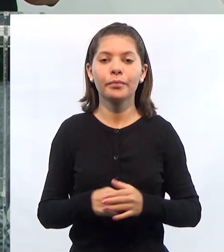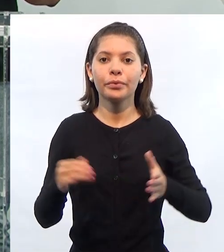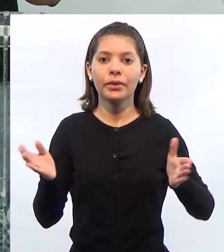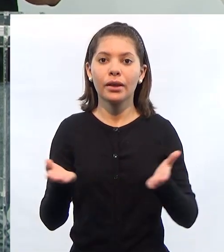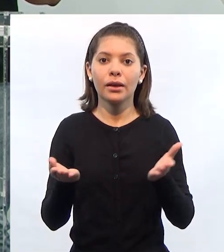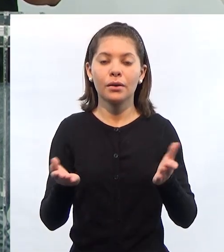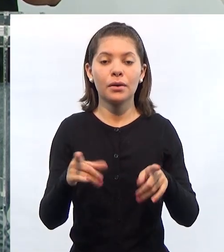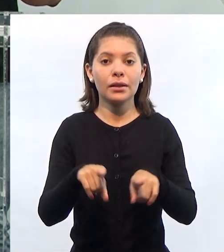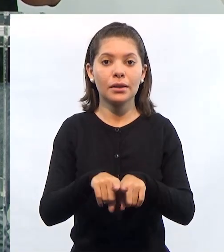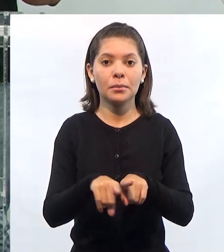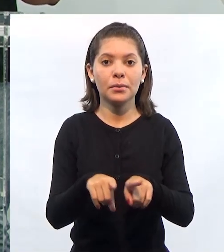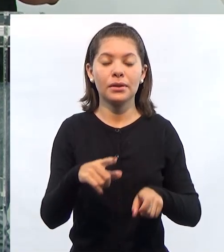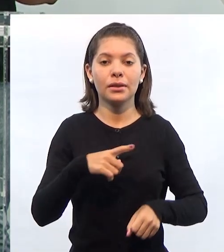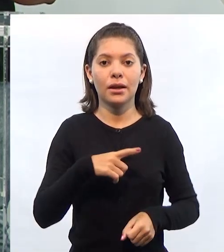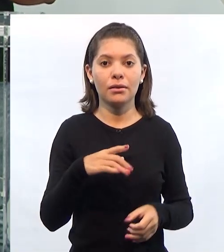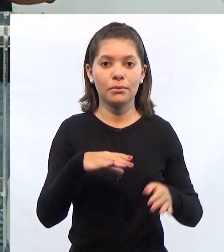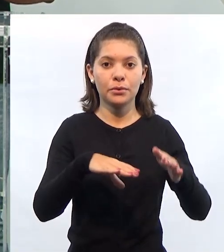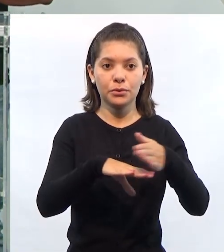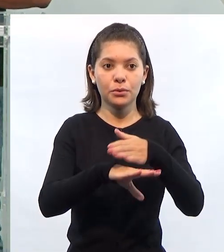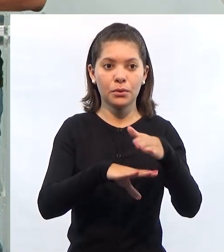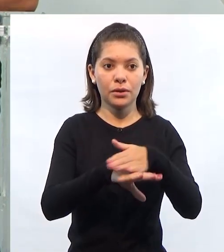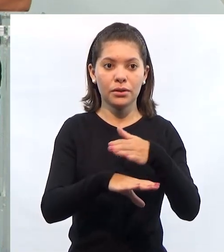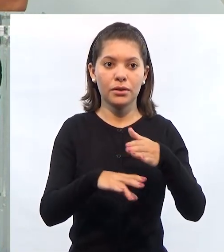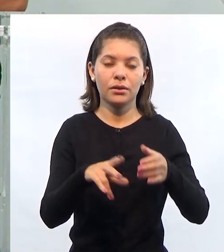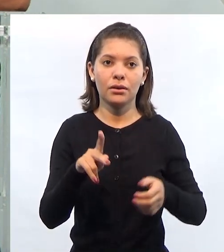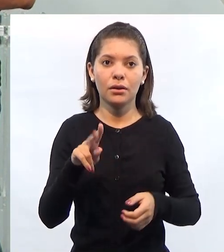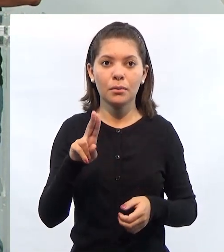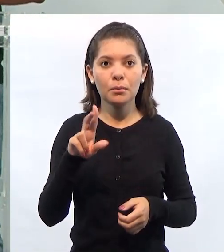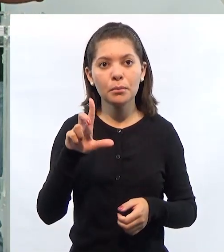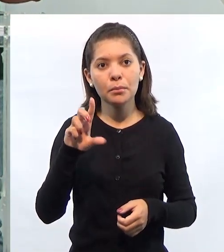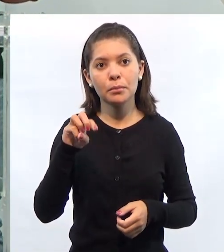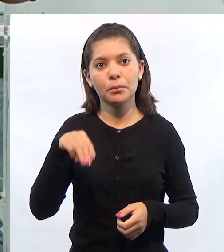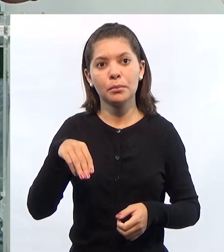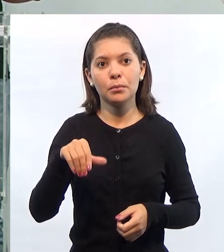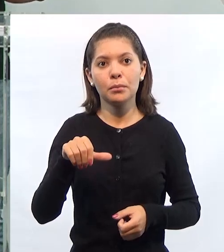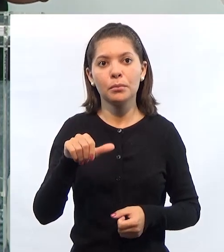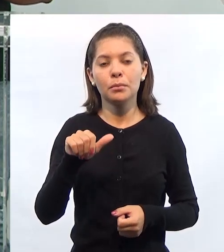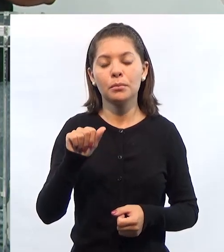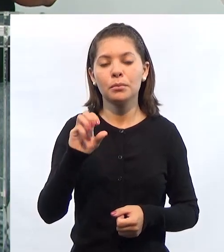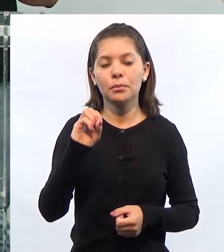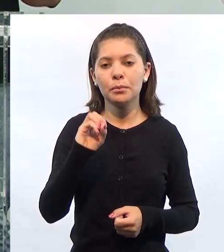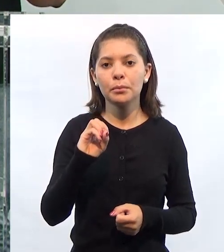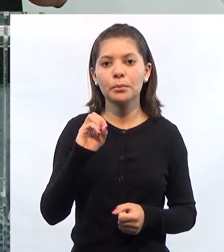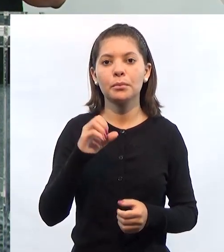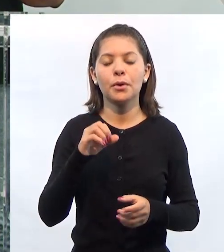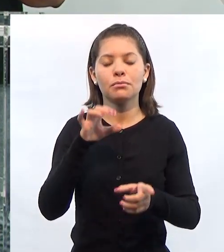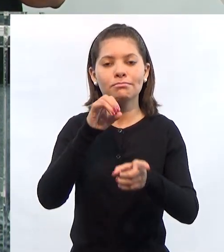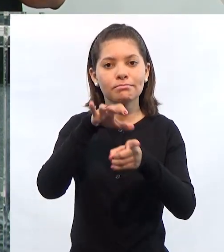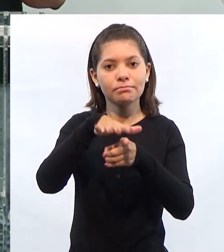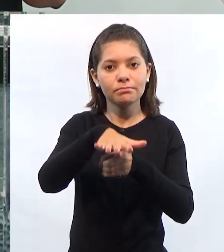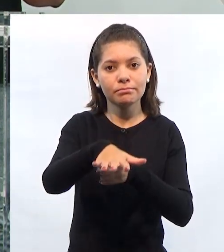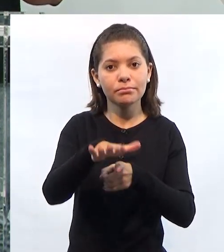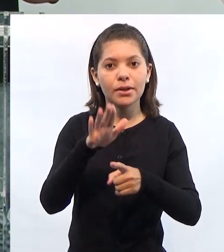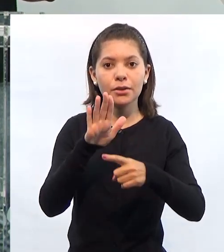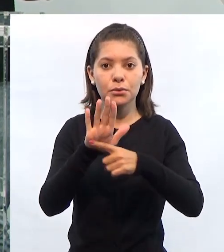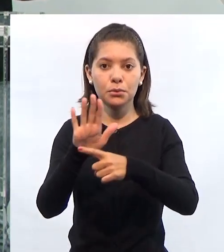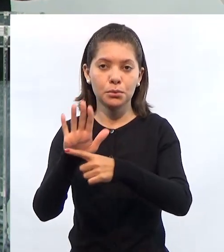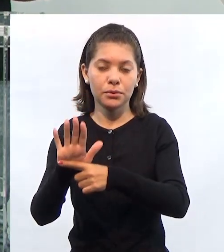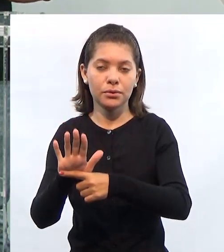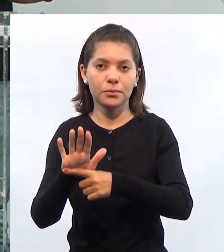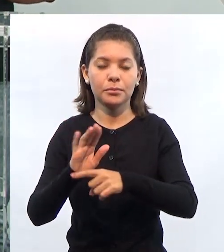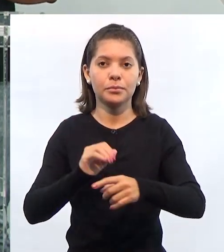Agora, nós também temos um estoque pulmão que visa suprir essas necessidades de demanda